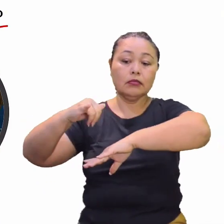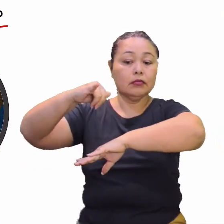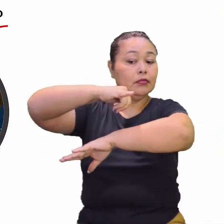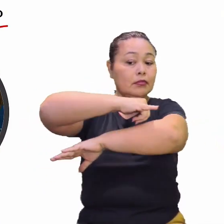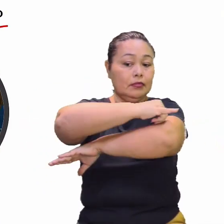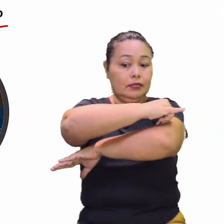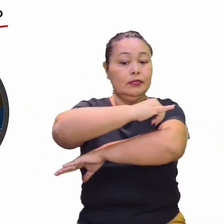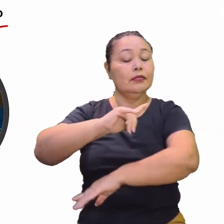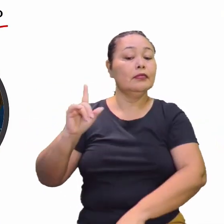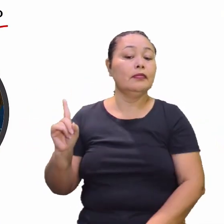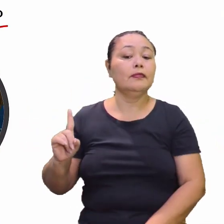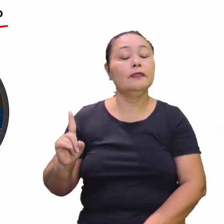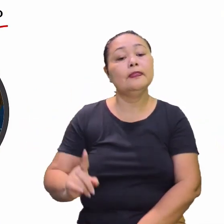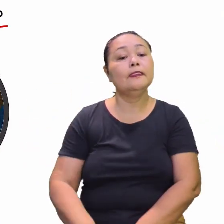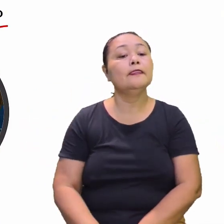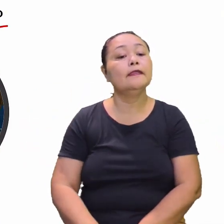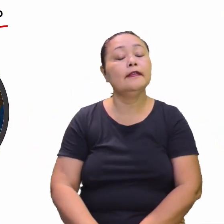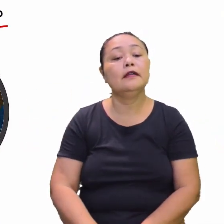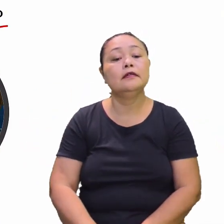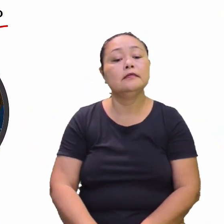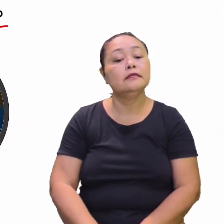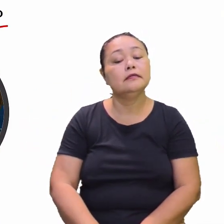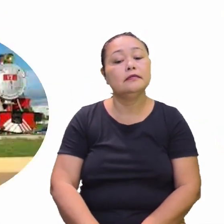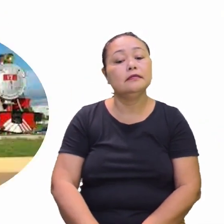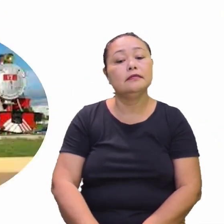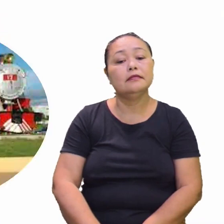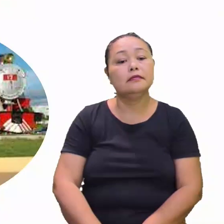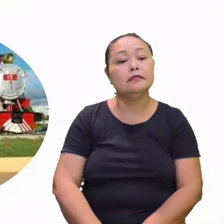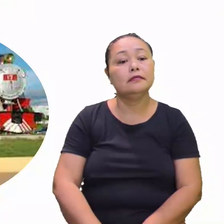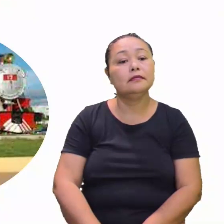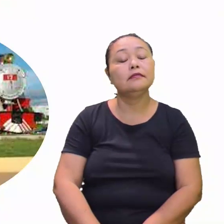Velho. Muito bem.